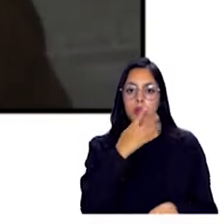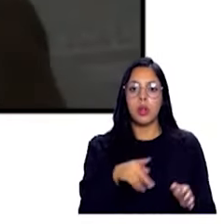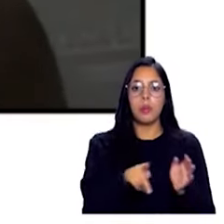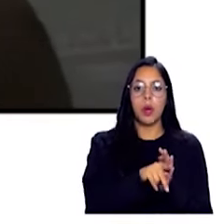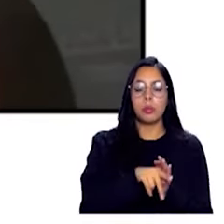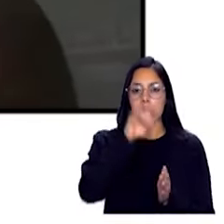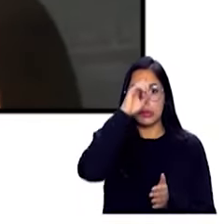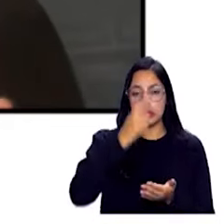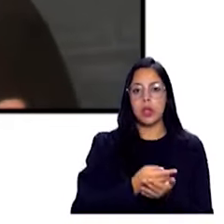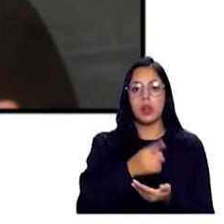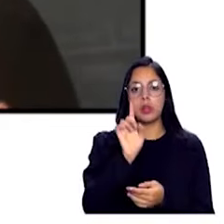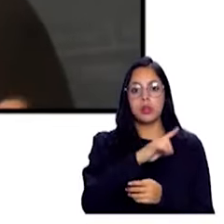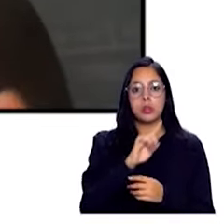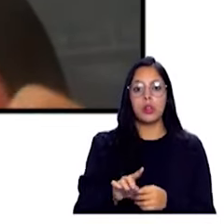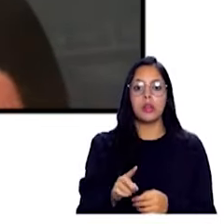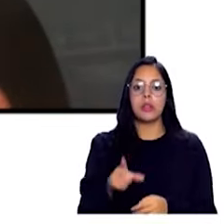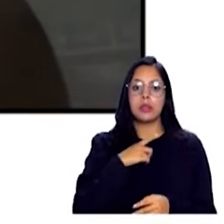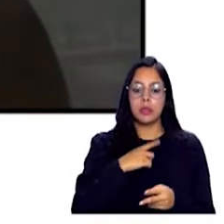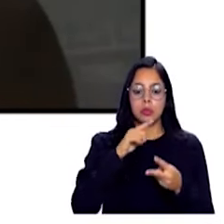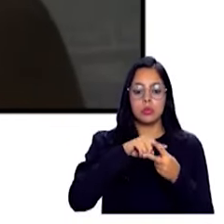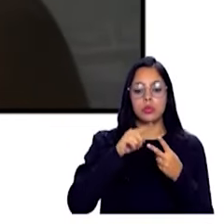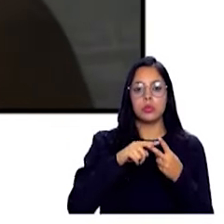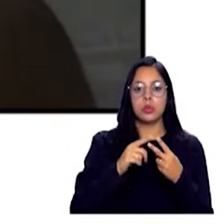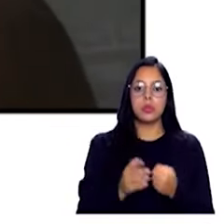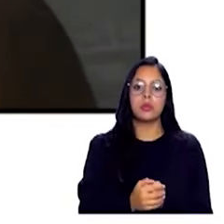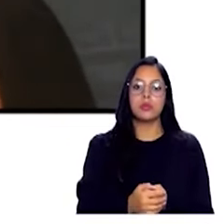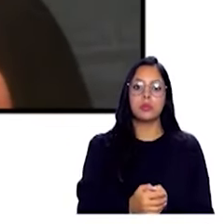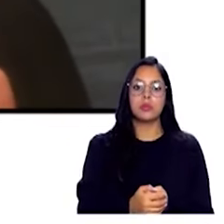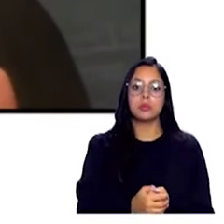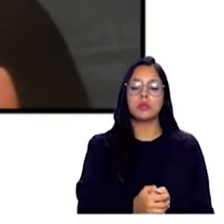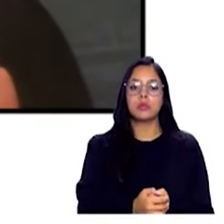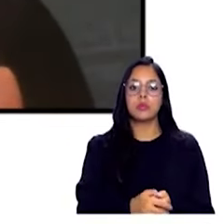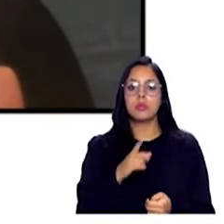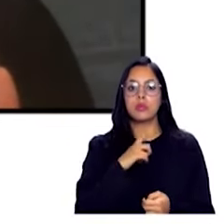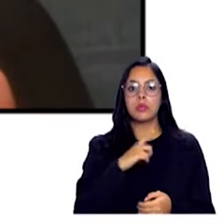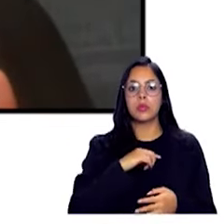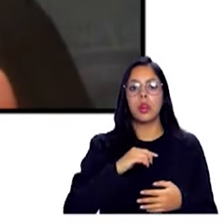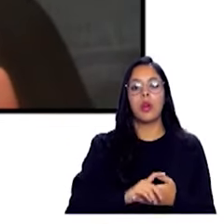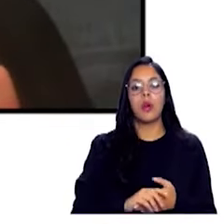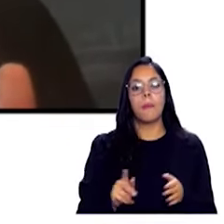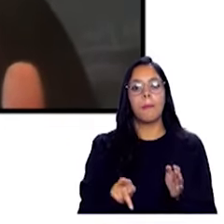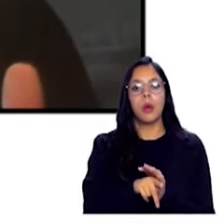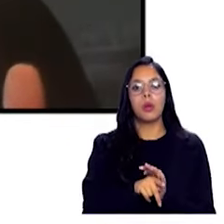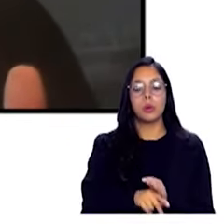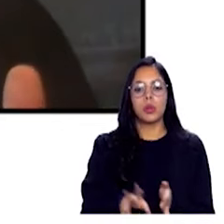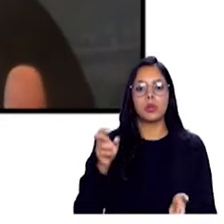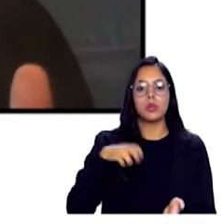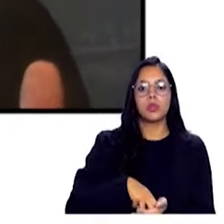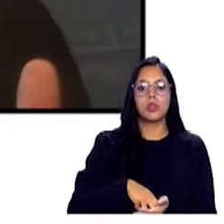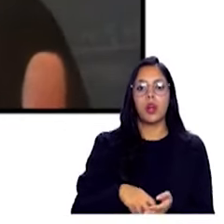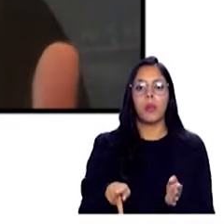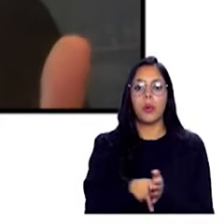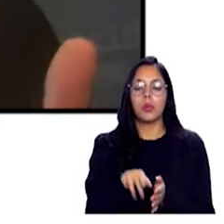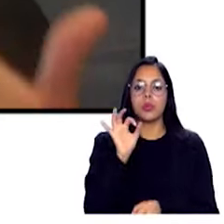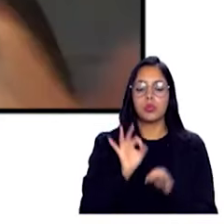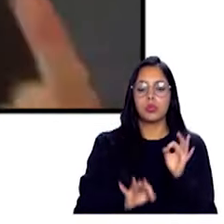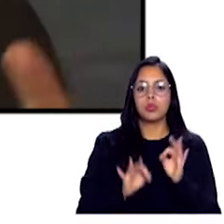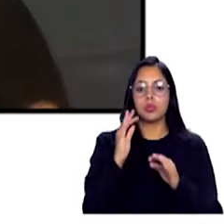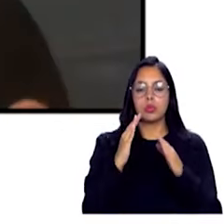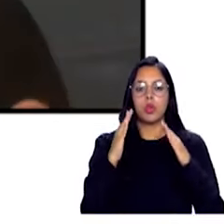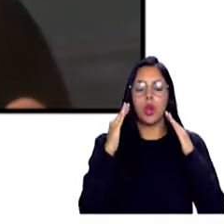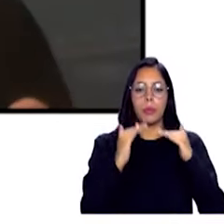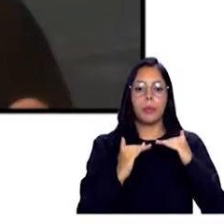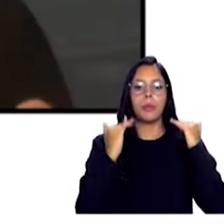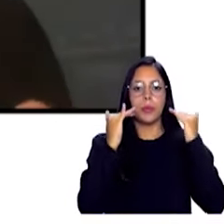são fundamentalmente duas a de que a sentença recorrida à Fronte a jurisprudência do tribunal Supremo e